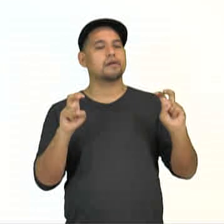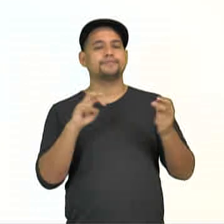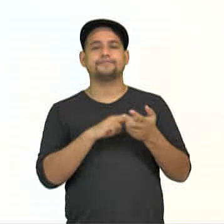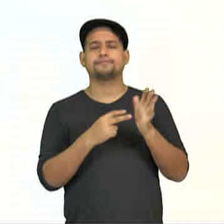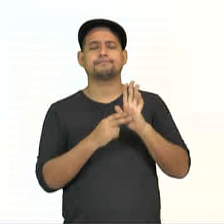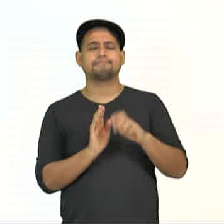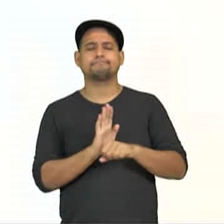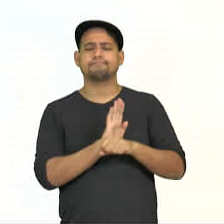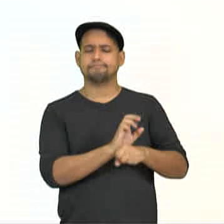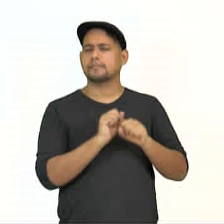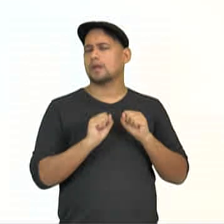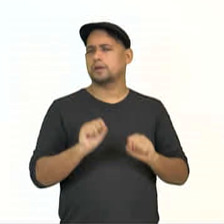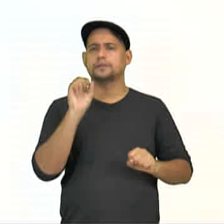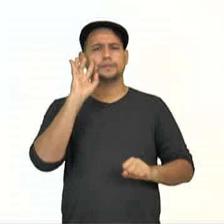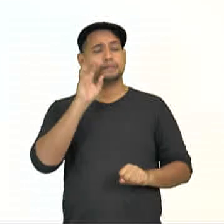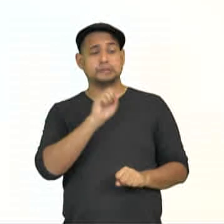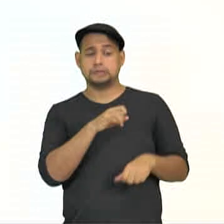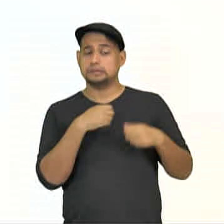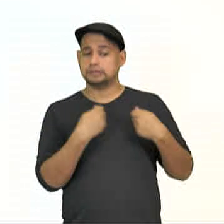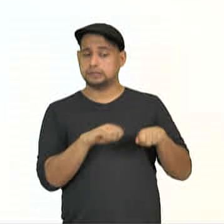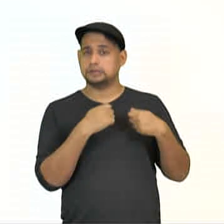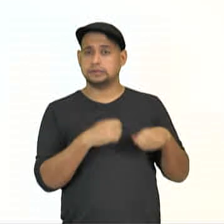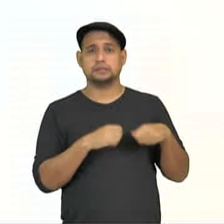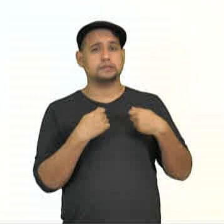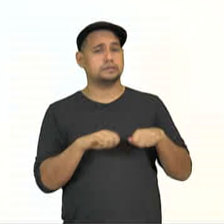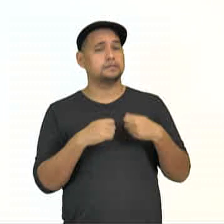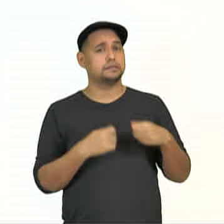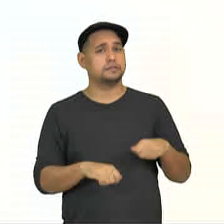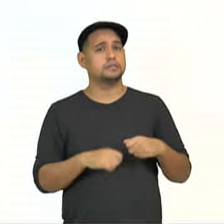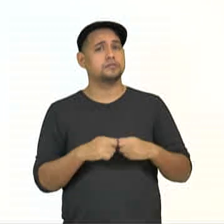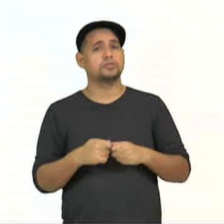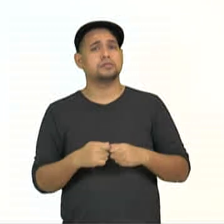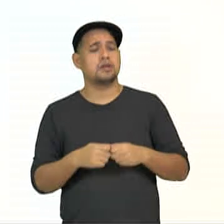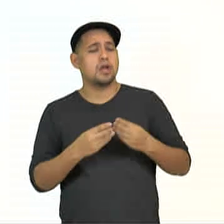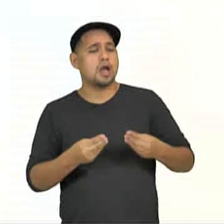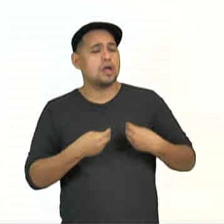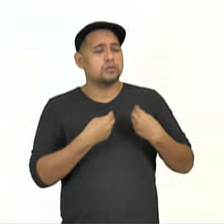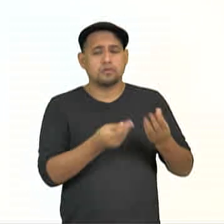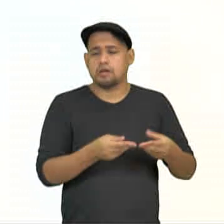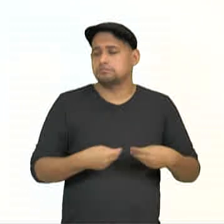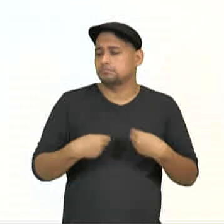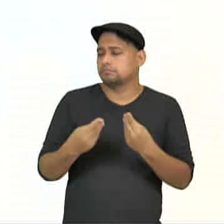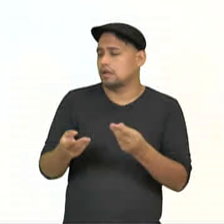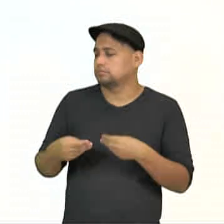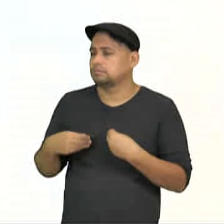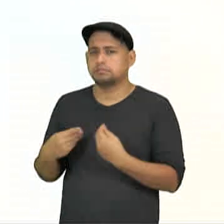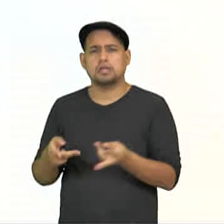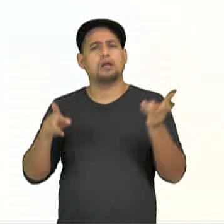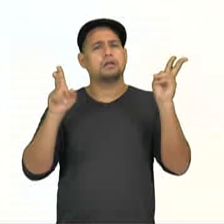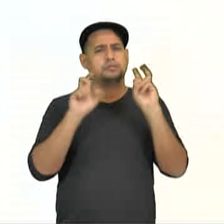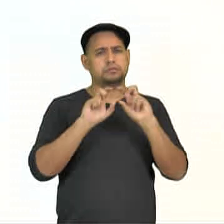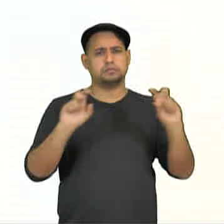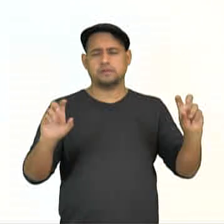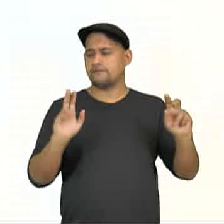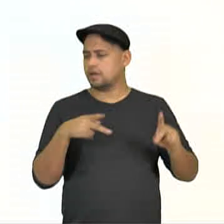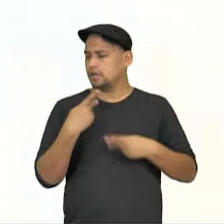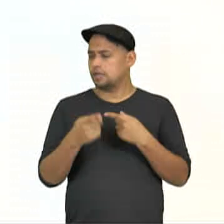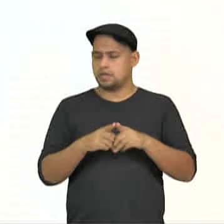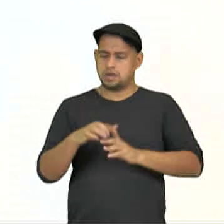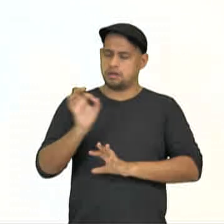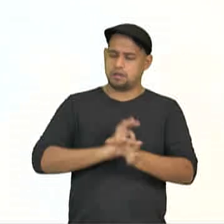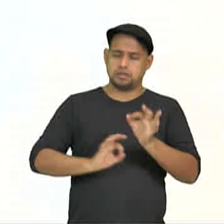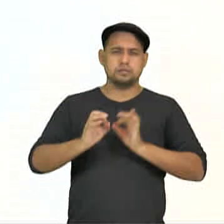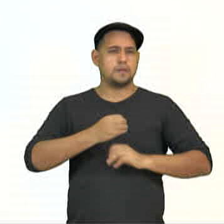que pode ser dada a quem está precisando de doações durante a pandemia. O título já nos anuncia isso. A